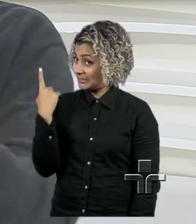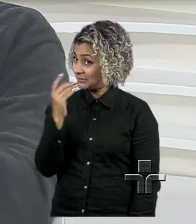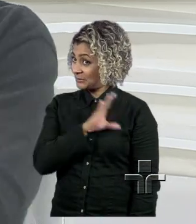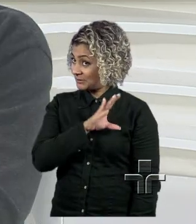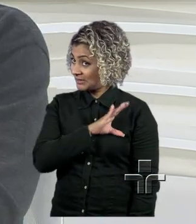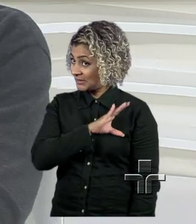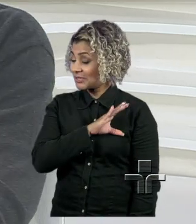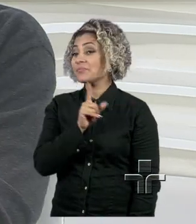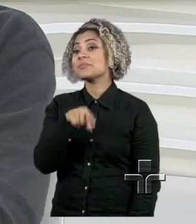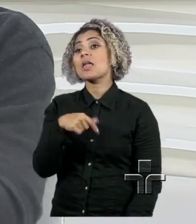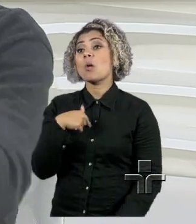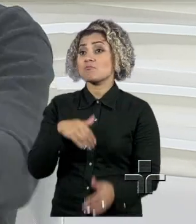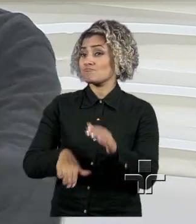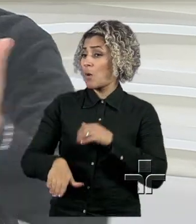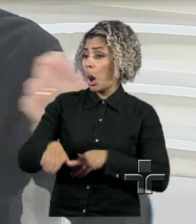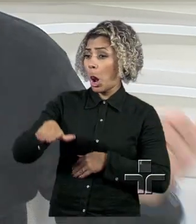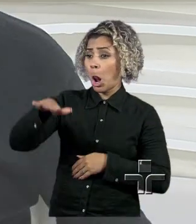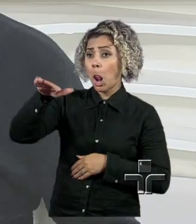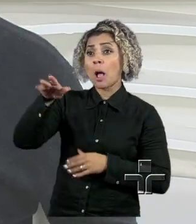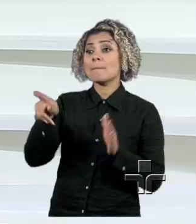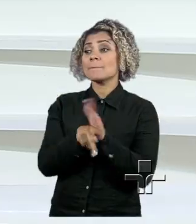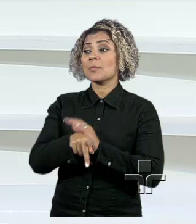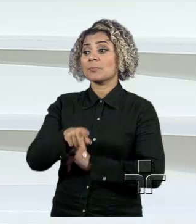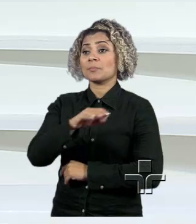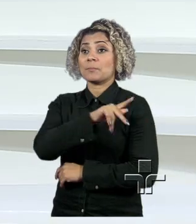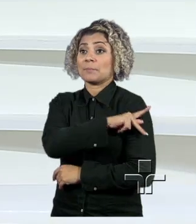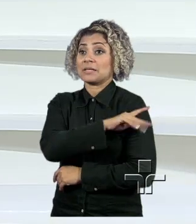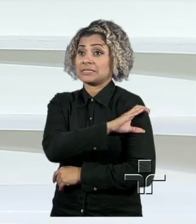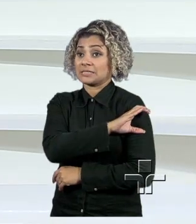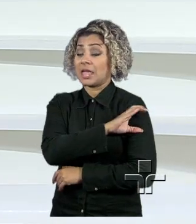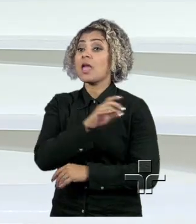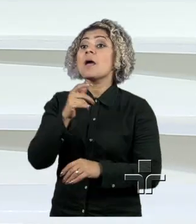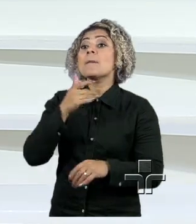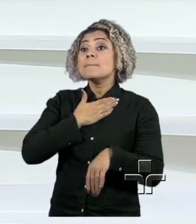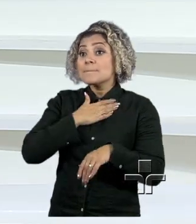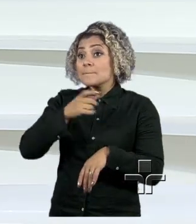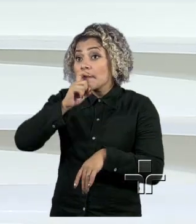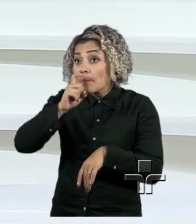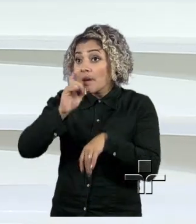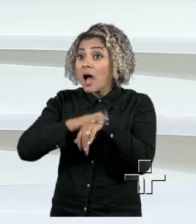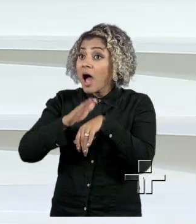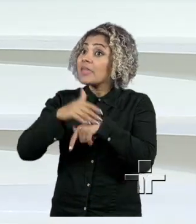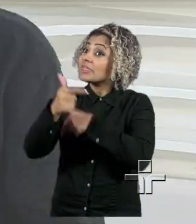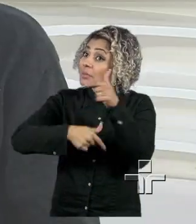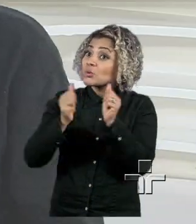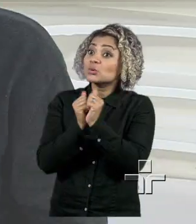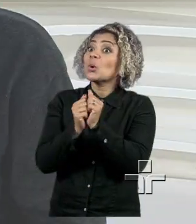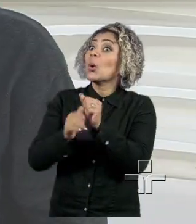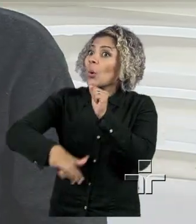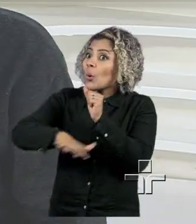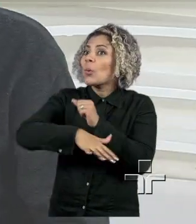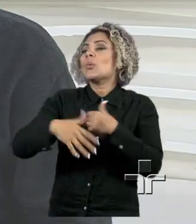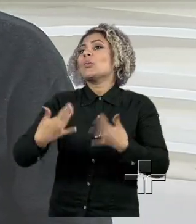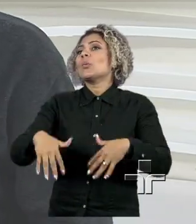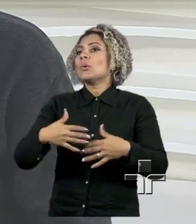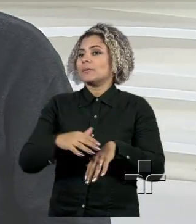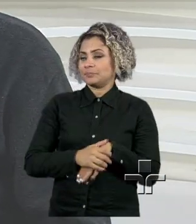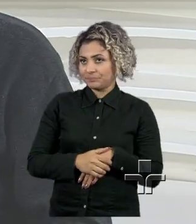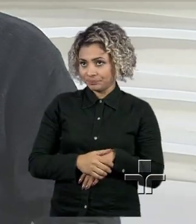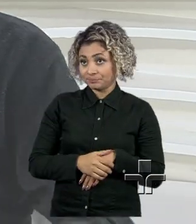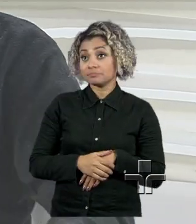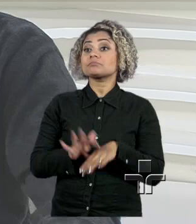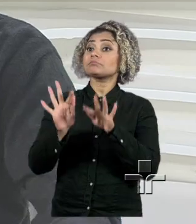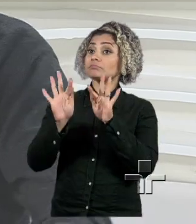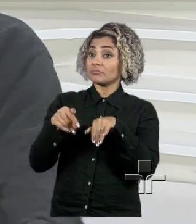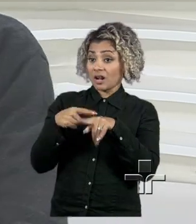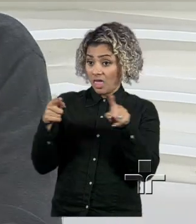fui criado no Pacaembu. Meu pai era técnico de time de várzea. Eu fui criado no meio do futebol, né? Acabou que eu, em